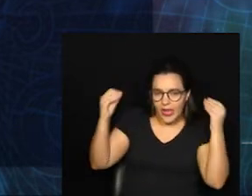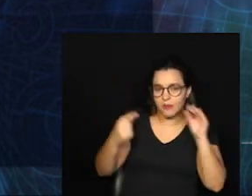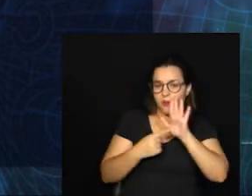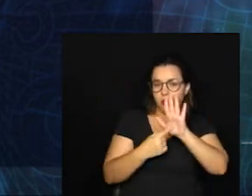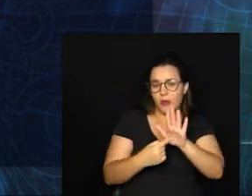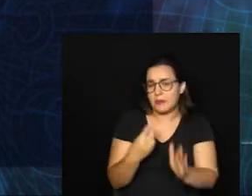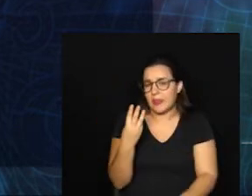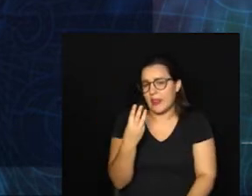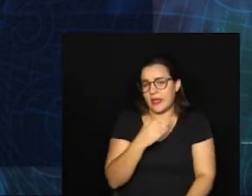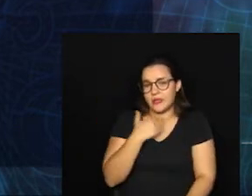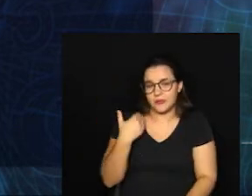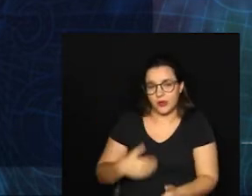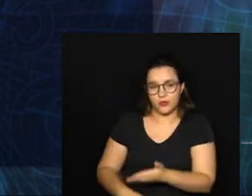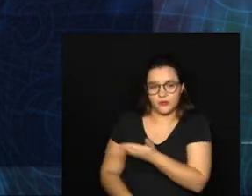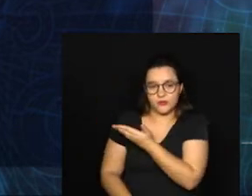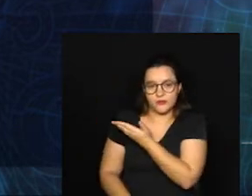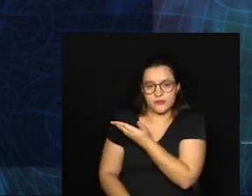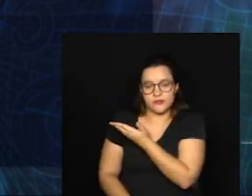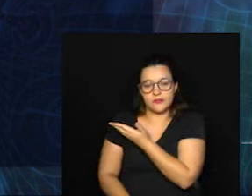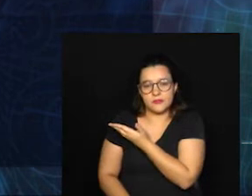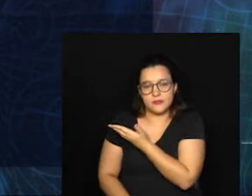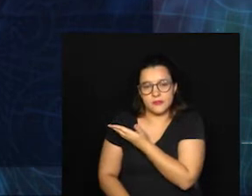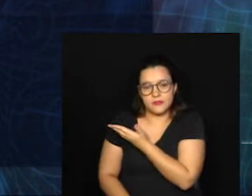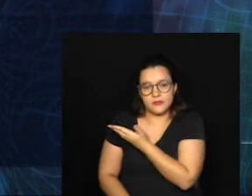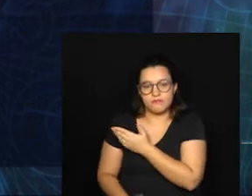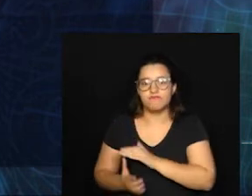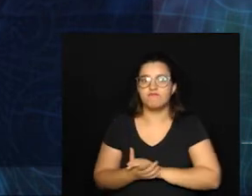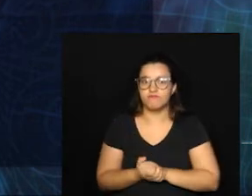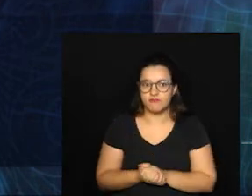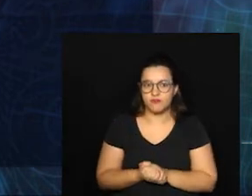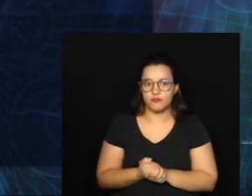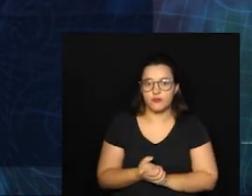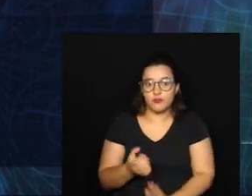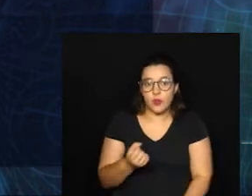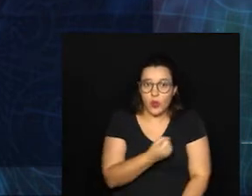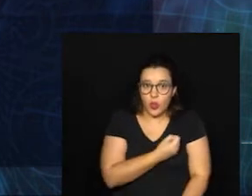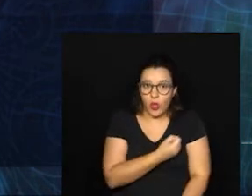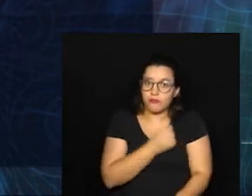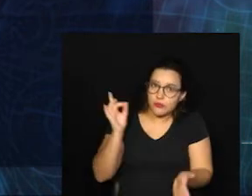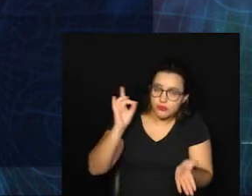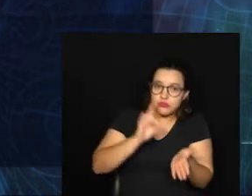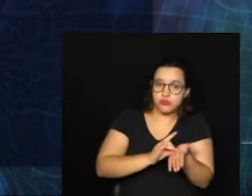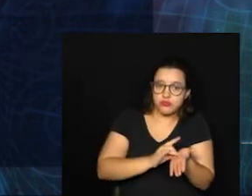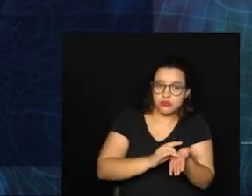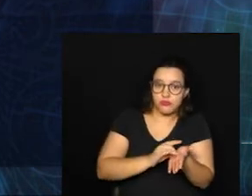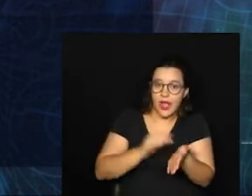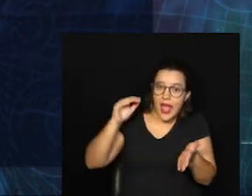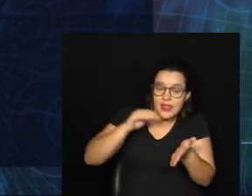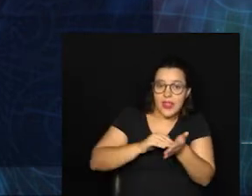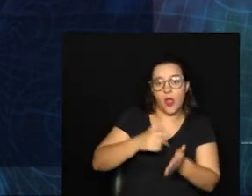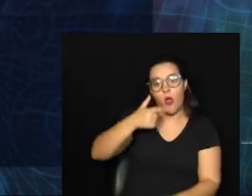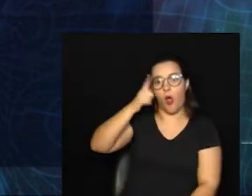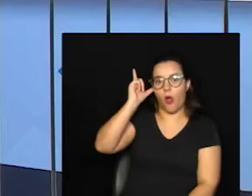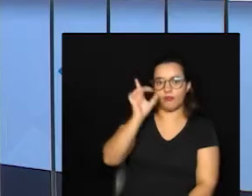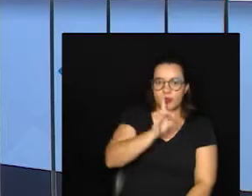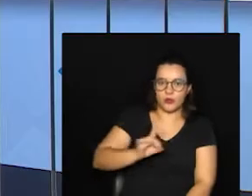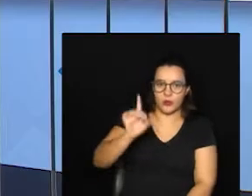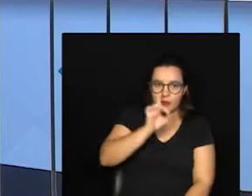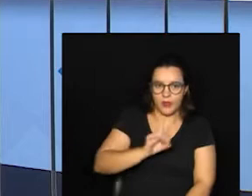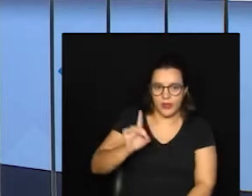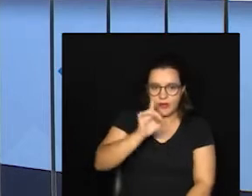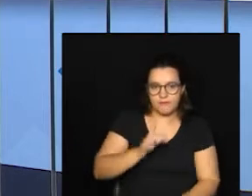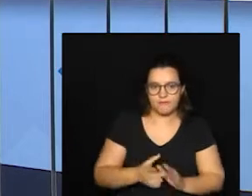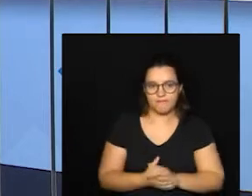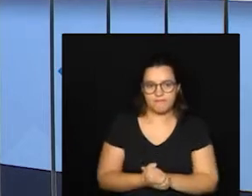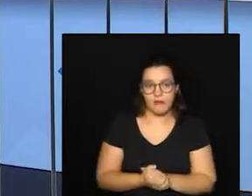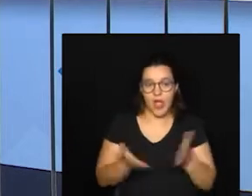3 óbitos, ou Morungaba tem 4. Então, esses são os números atualizados até este domingo. E agora a gente vai olhar um